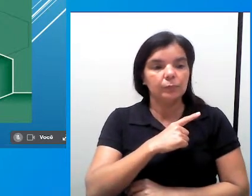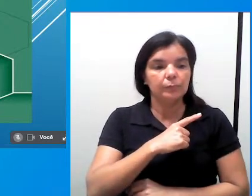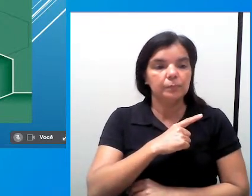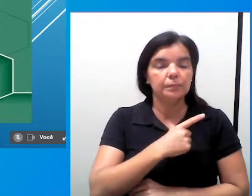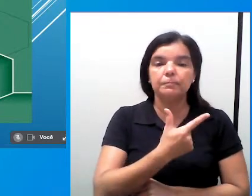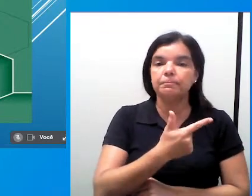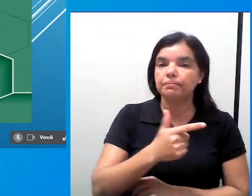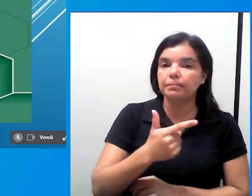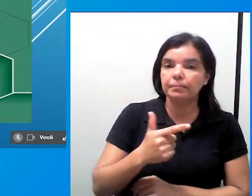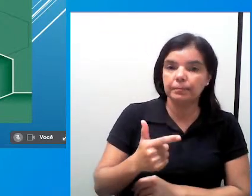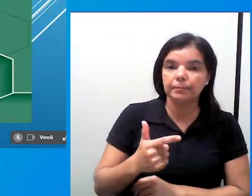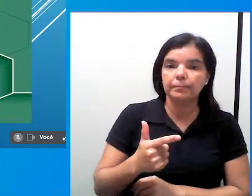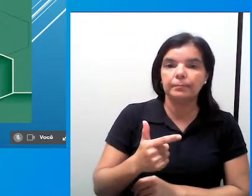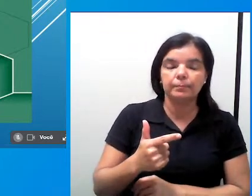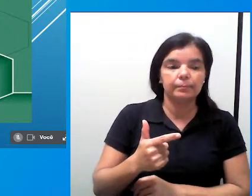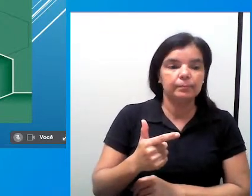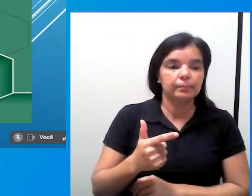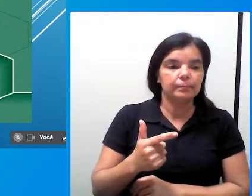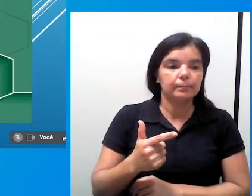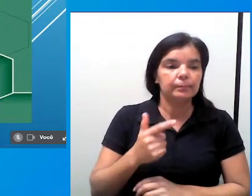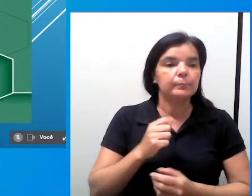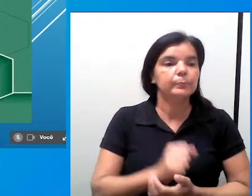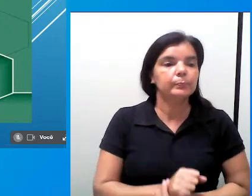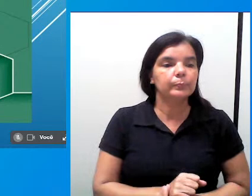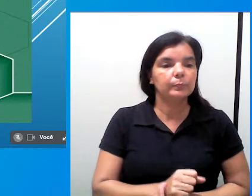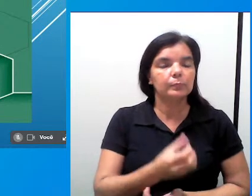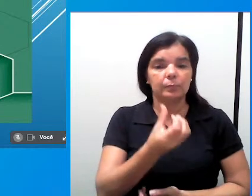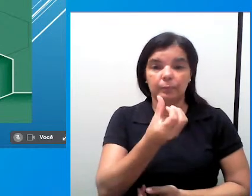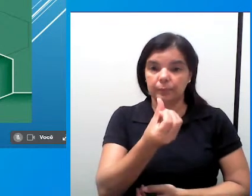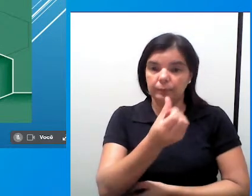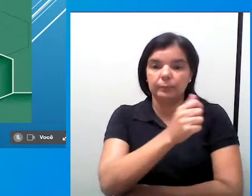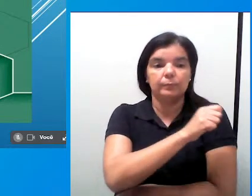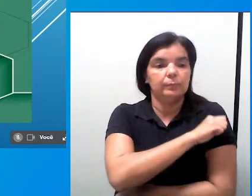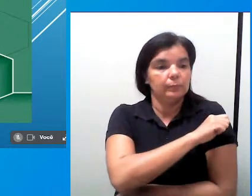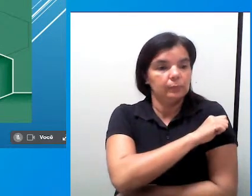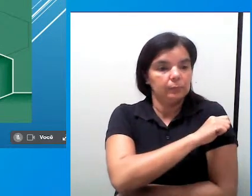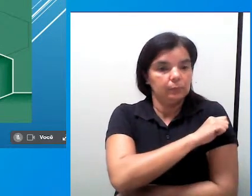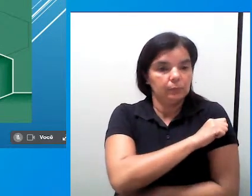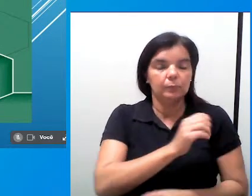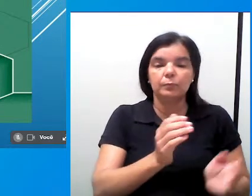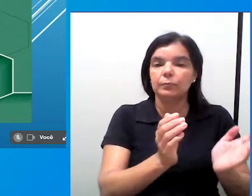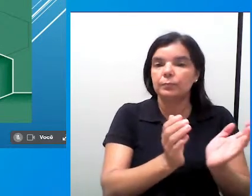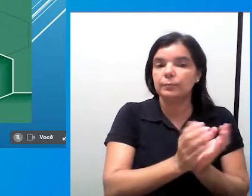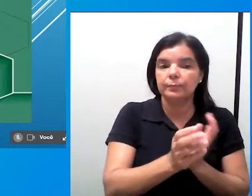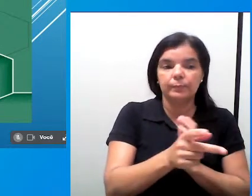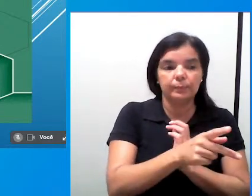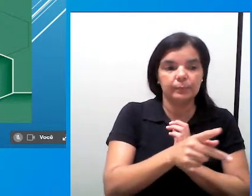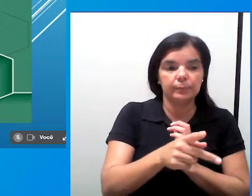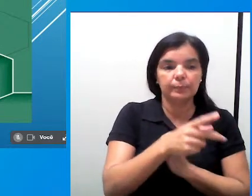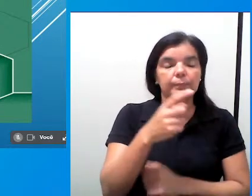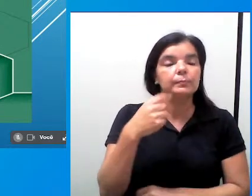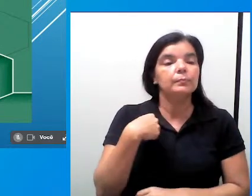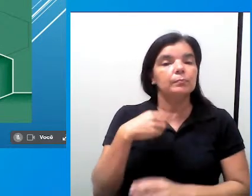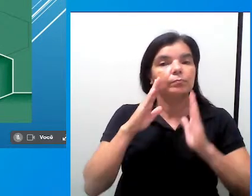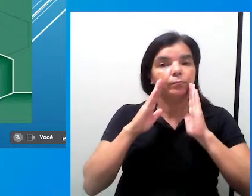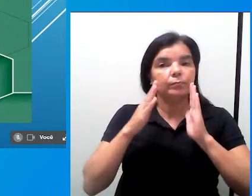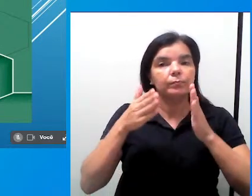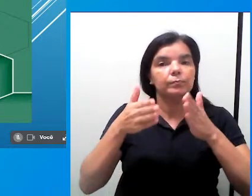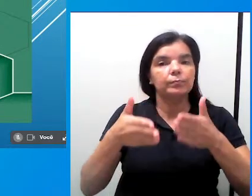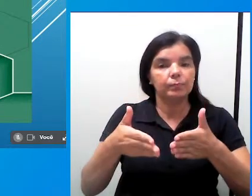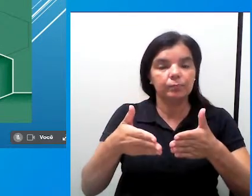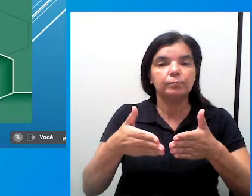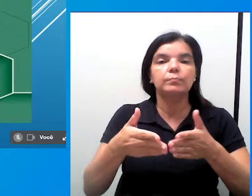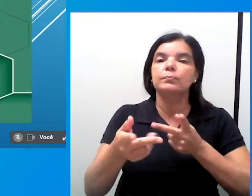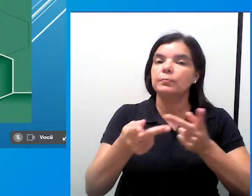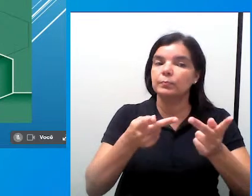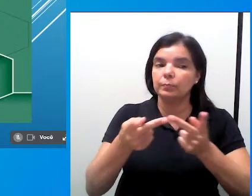que seriam 4 ou 5 alunos, até 6 alunos por dupla de professores, nós concentramos num grande